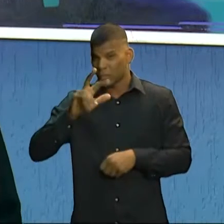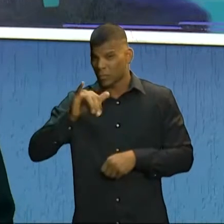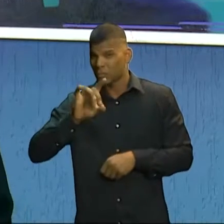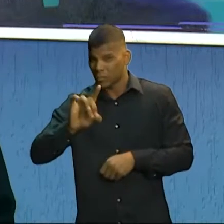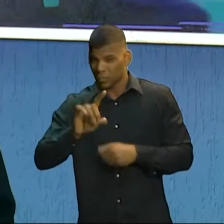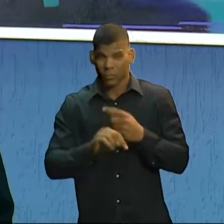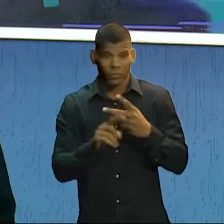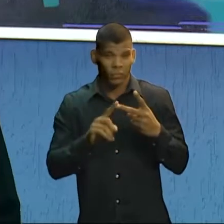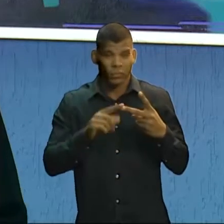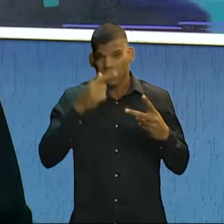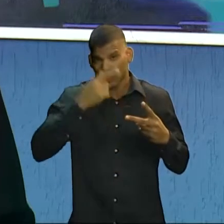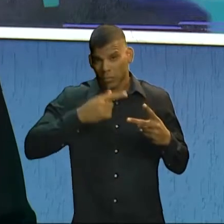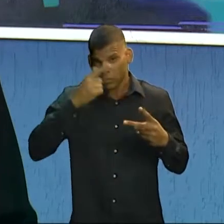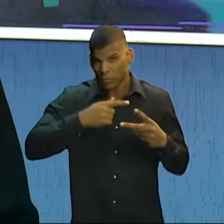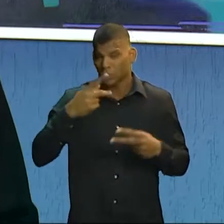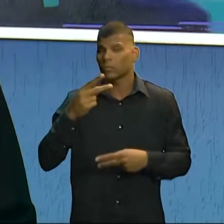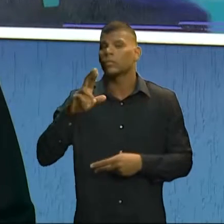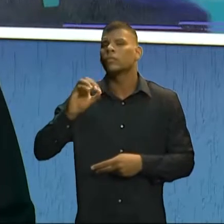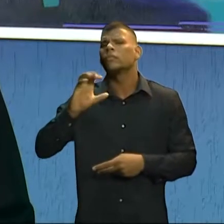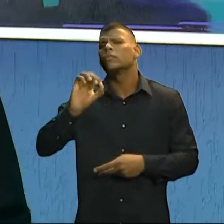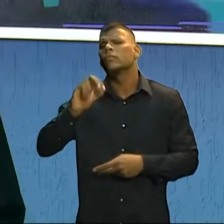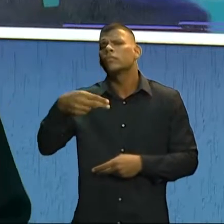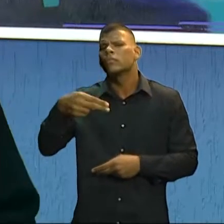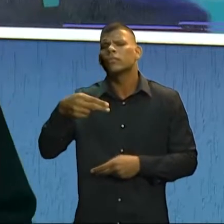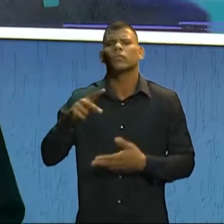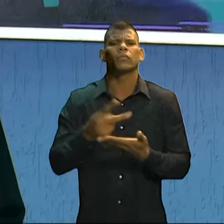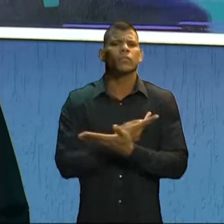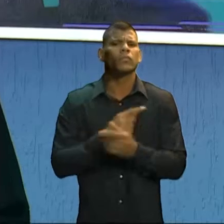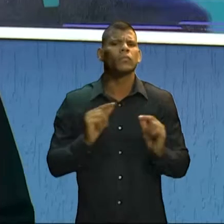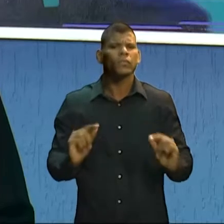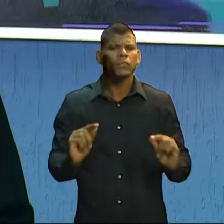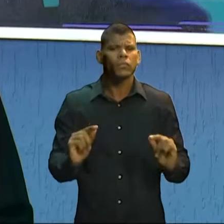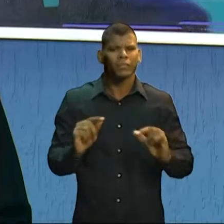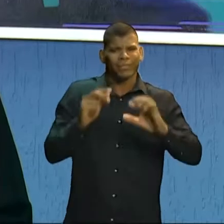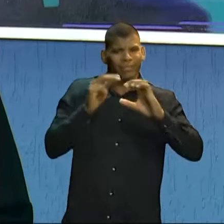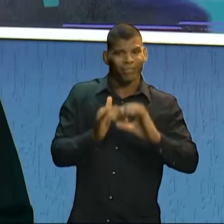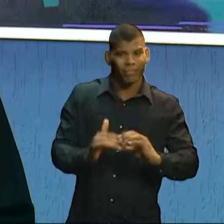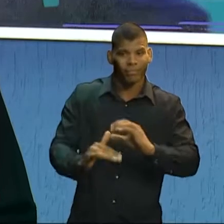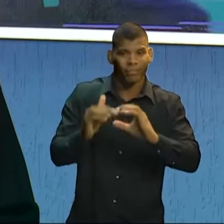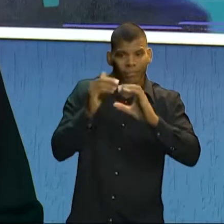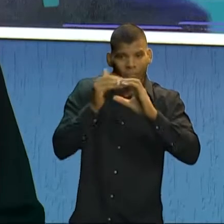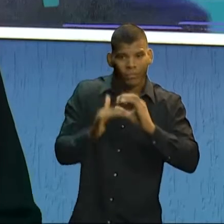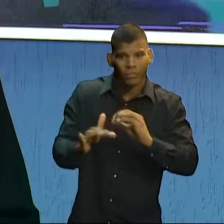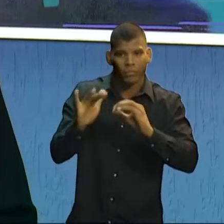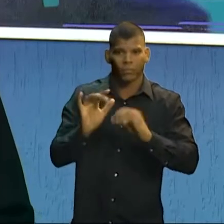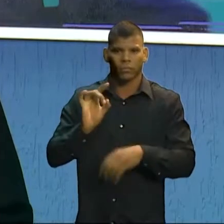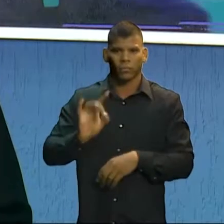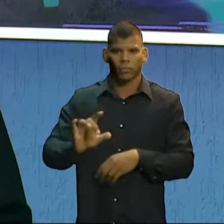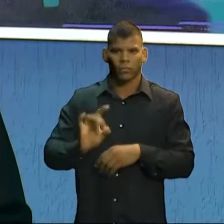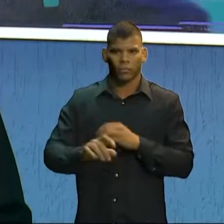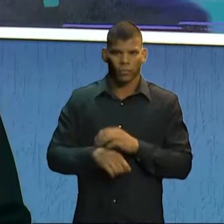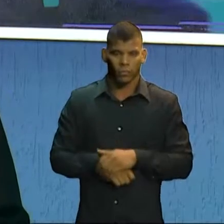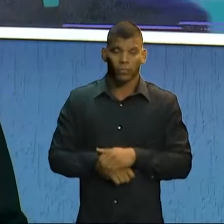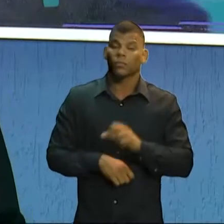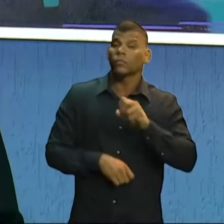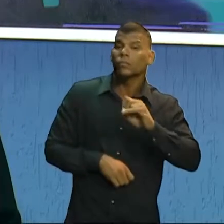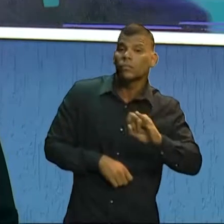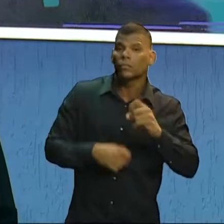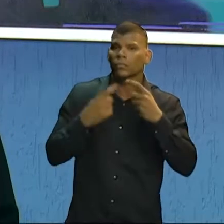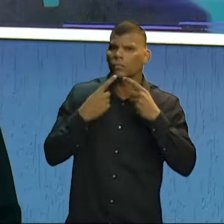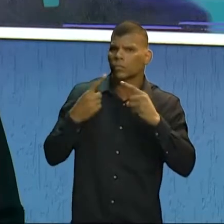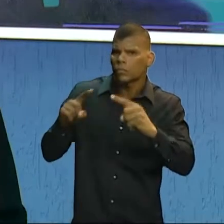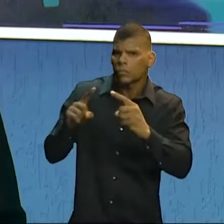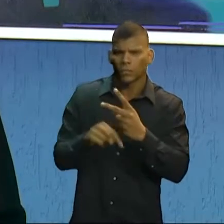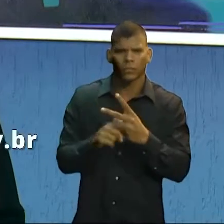gripe, o PROCON Assembleia estará com atendimento exclusivamente por e-mail. Para dar início a uma reclamação, o cidadão deve